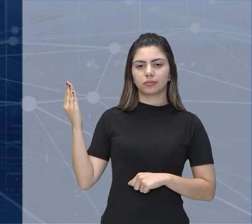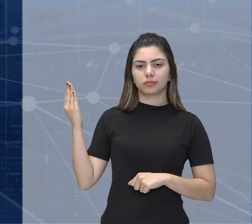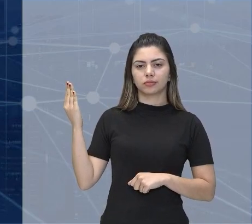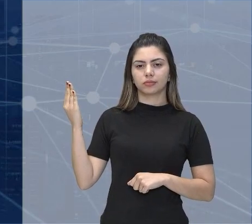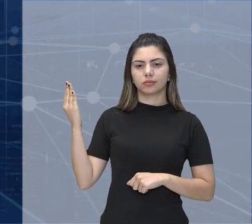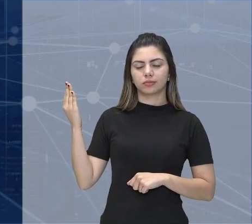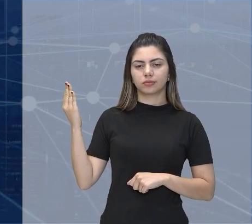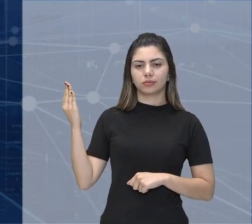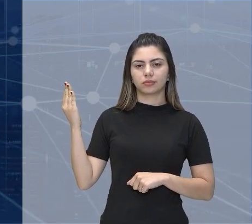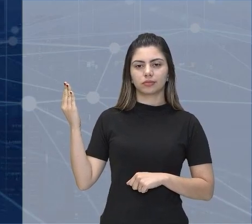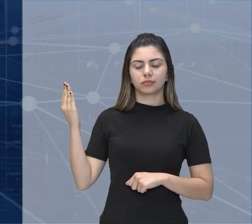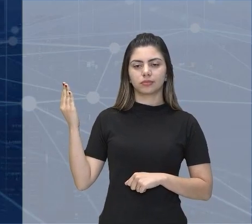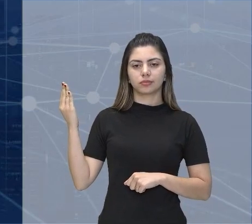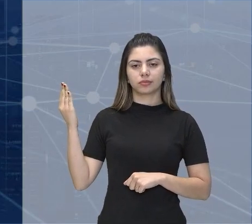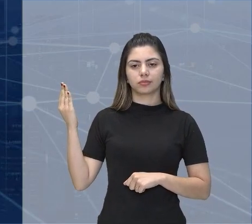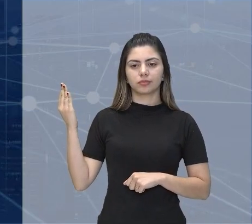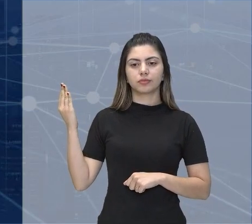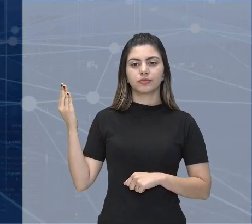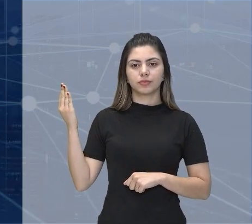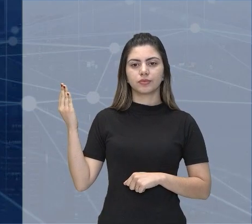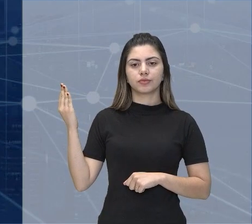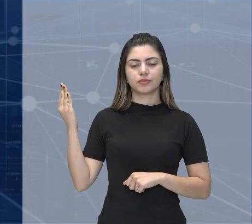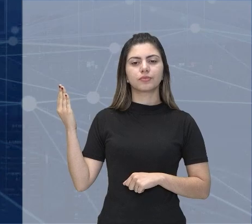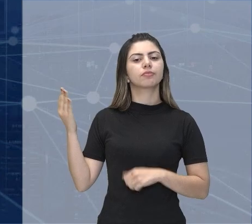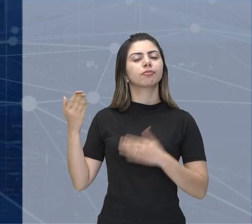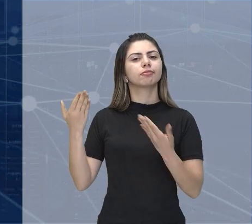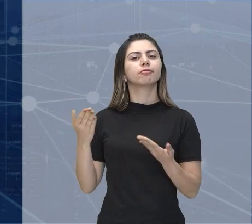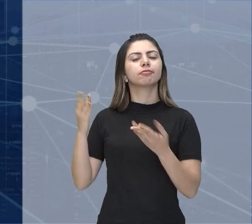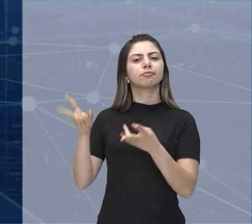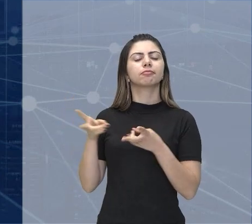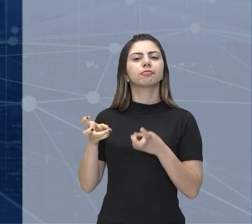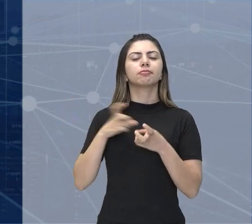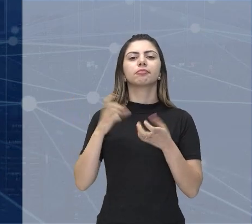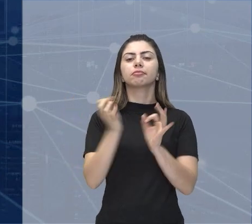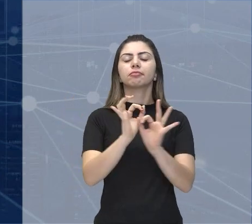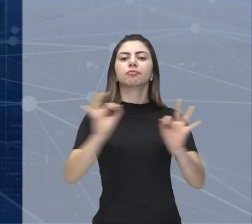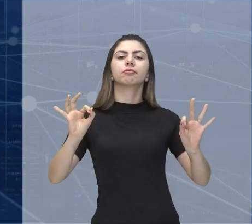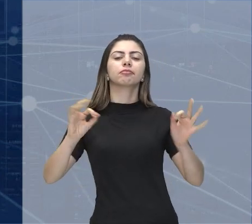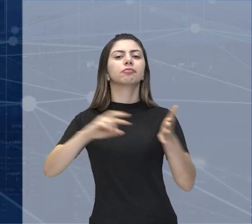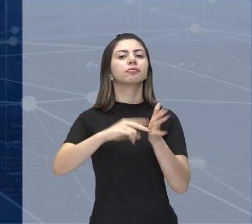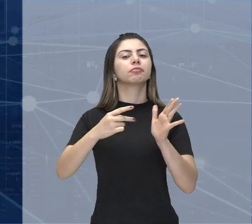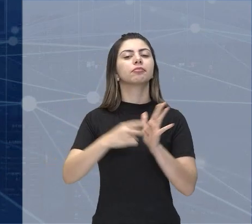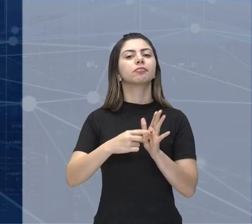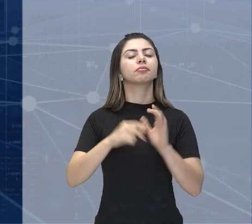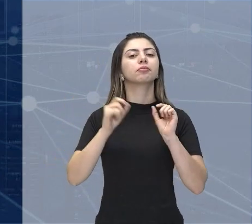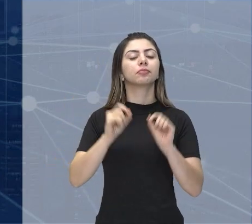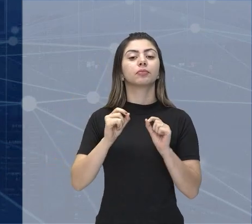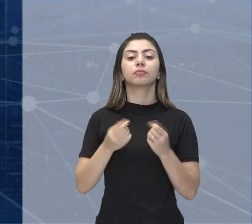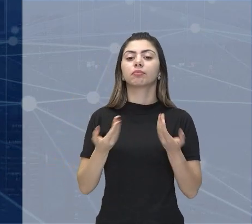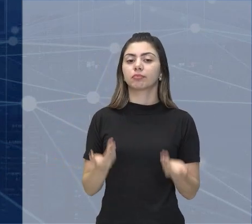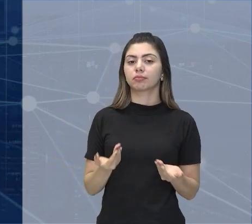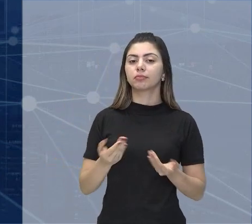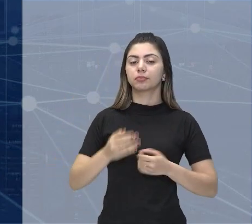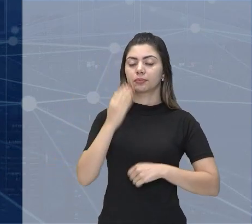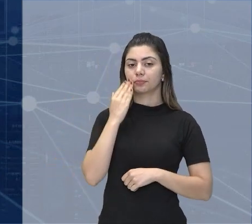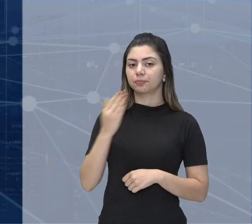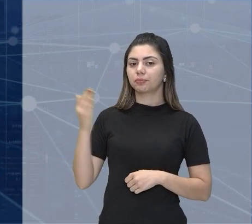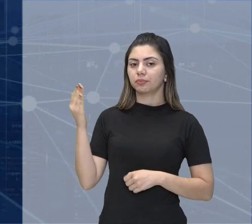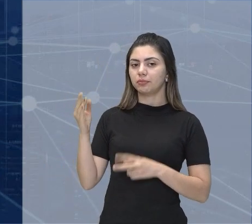resource efficiently. Olha só, está dizendo que as tecnologias irão